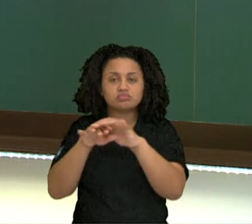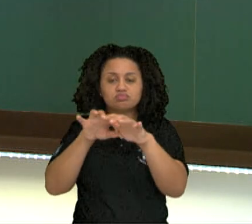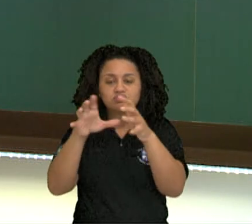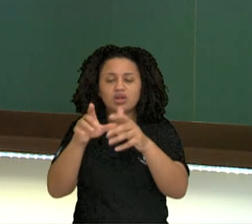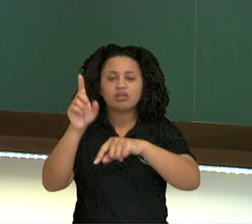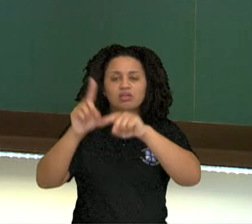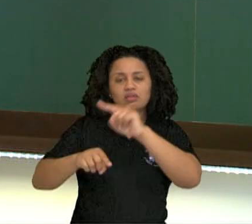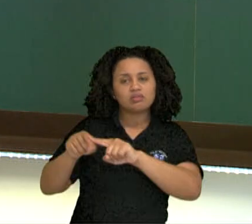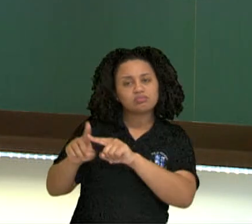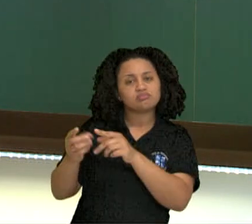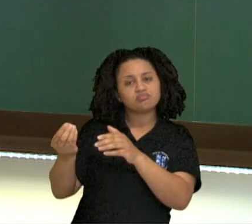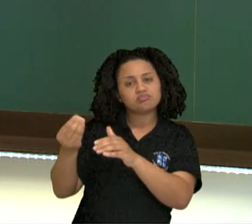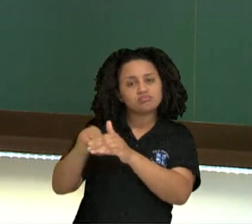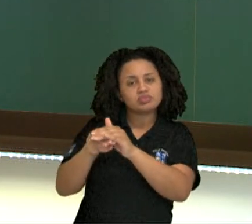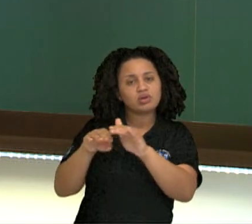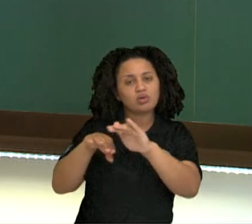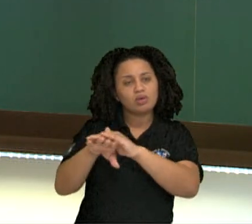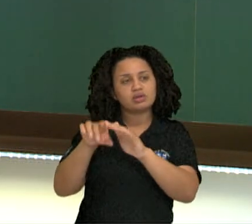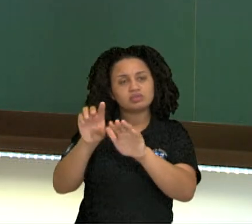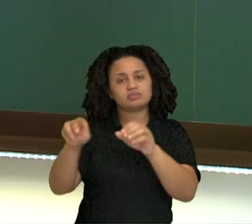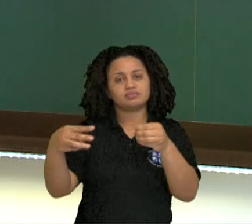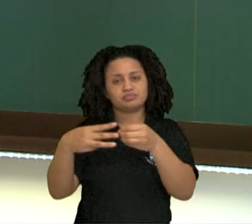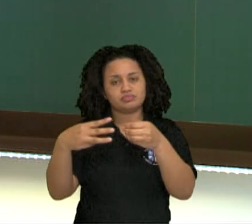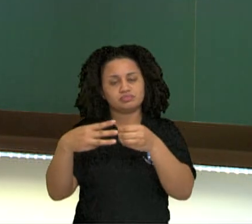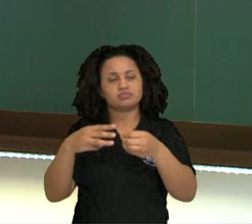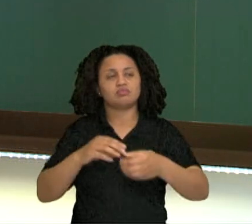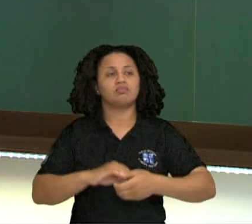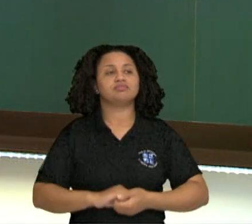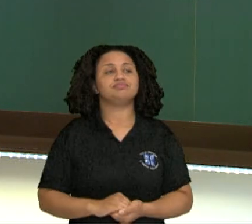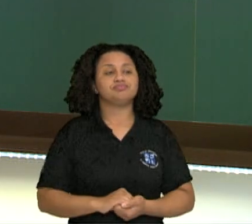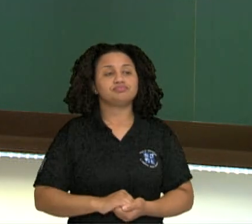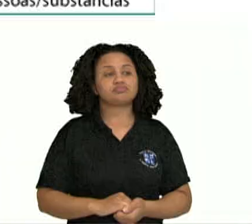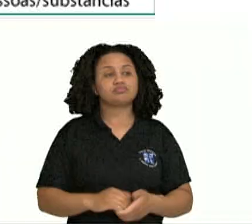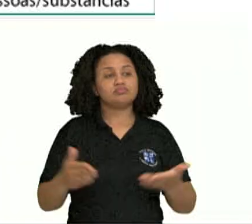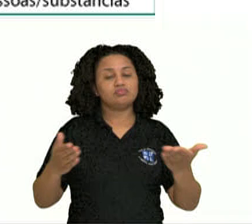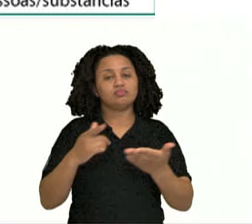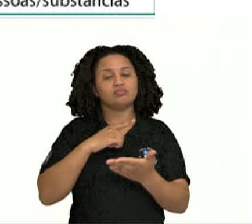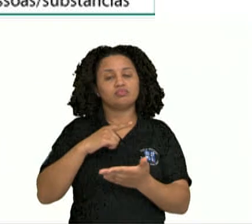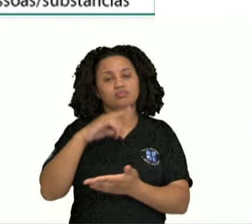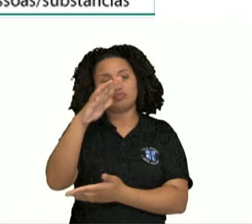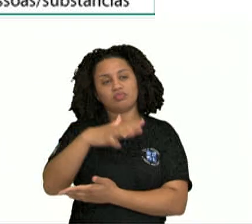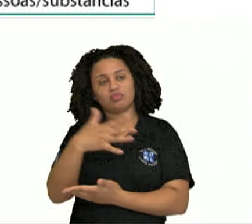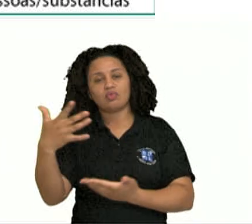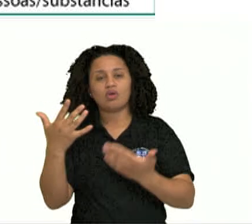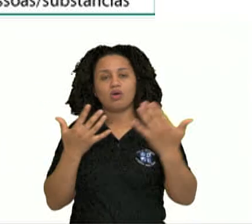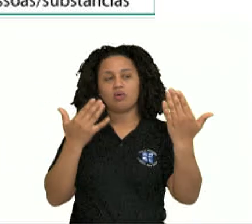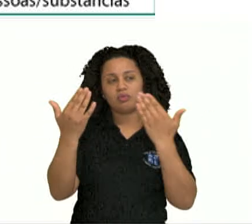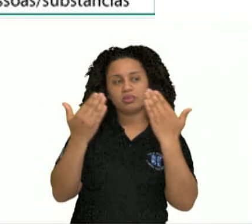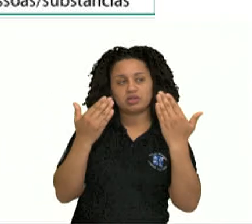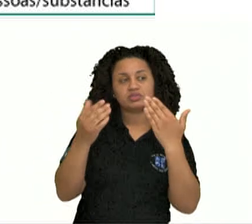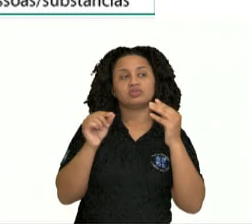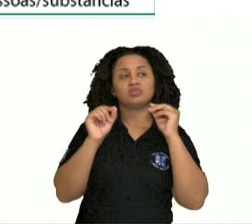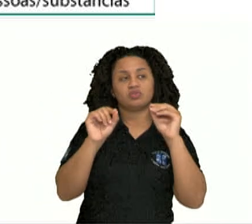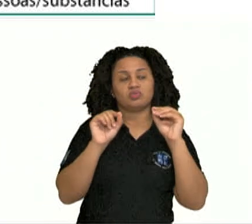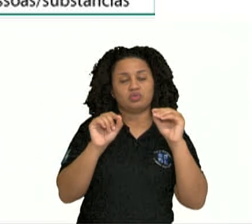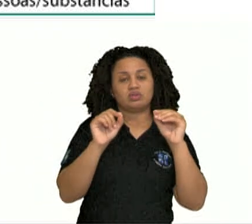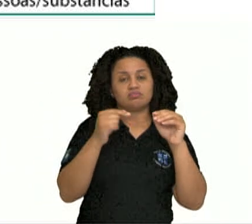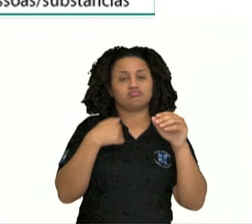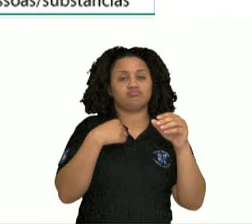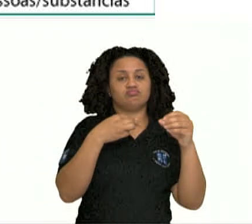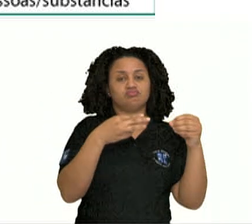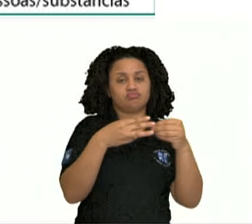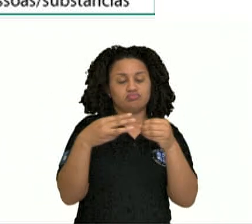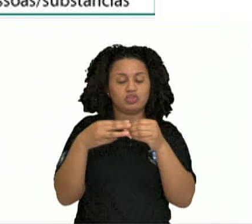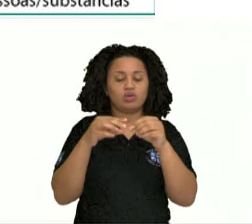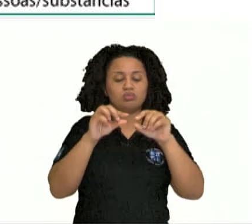de substâncias para a célula muito bem eu trouxe aqui gente um comparativo entre as células entre as organelas